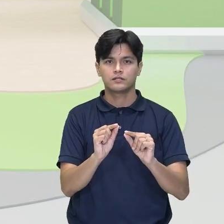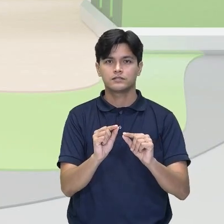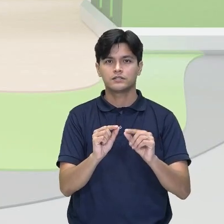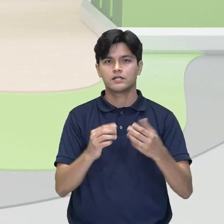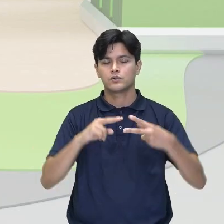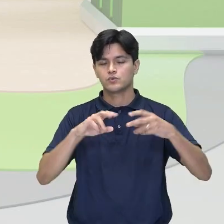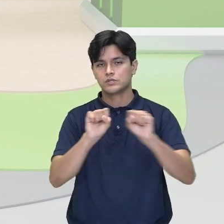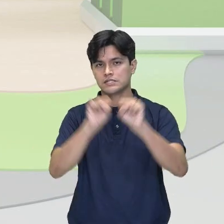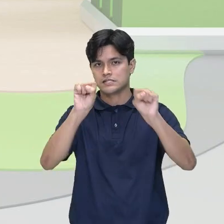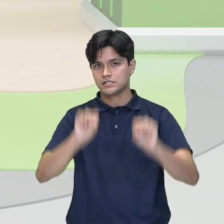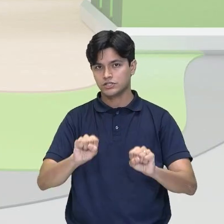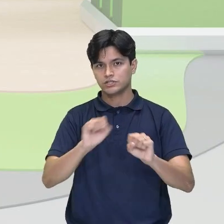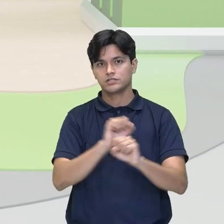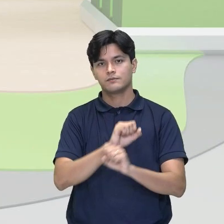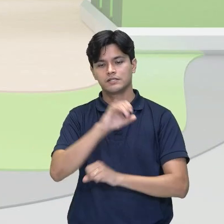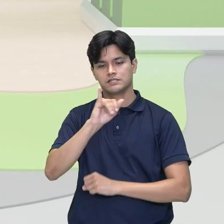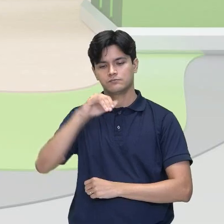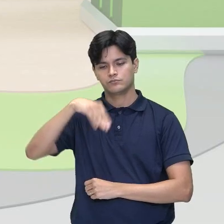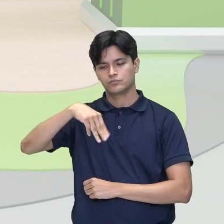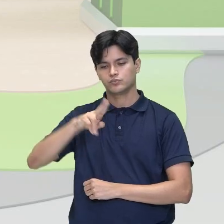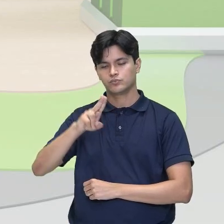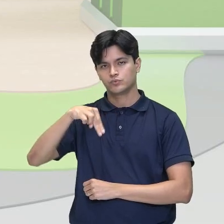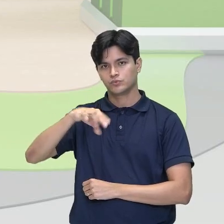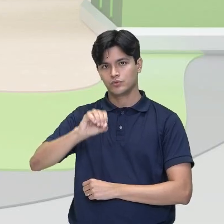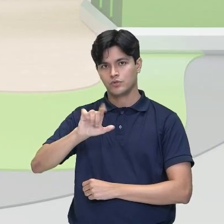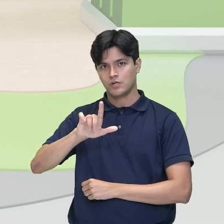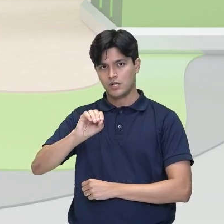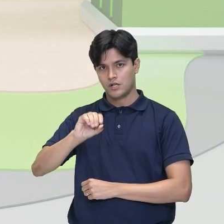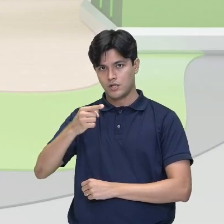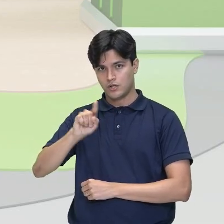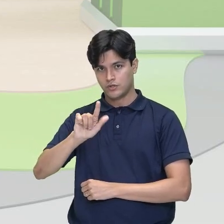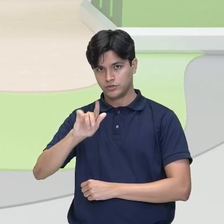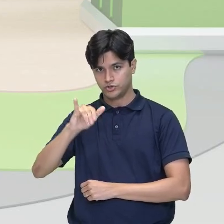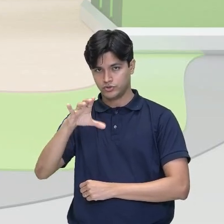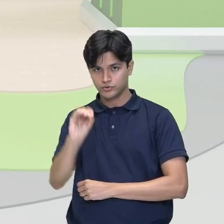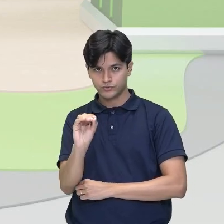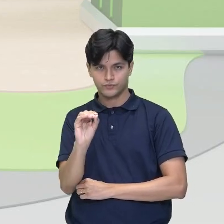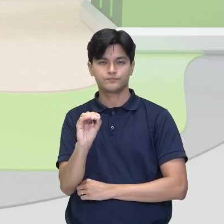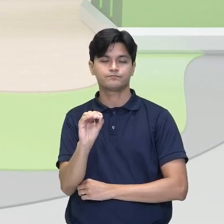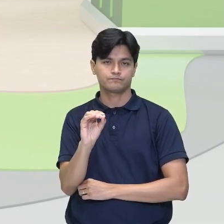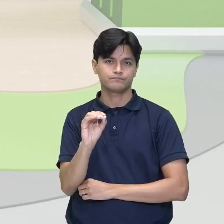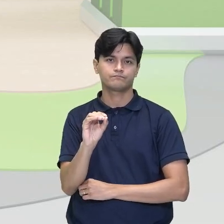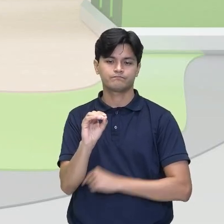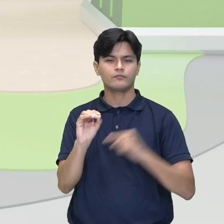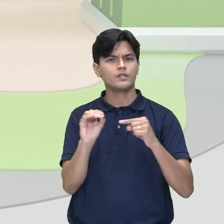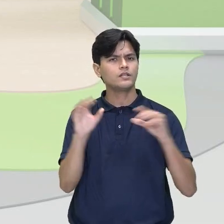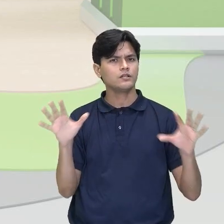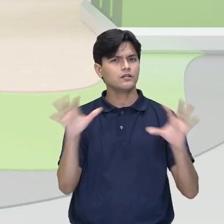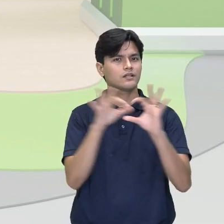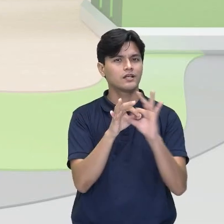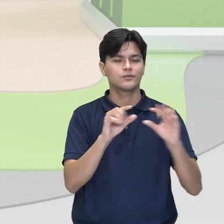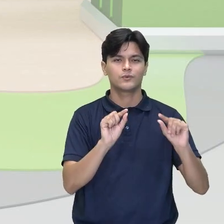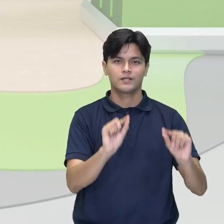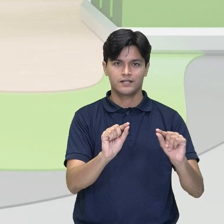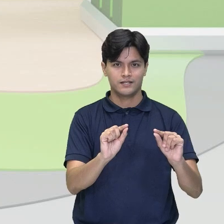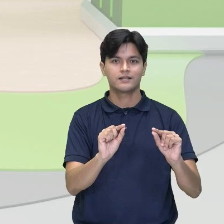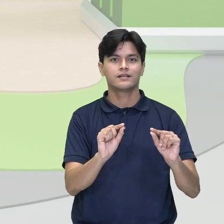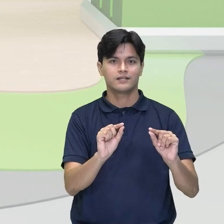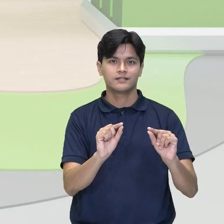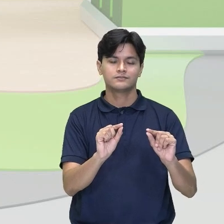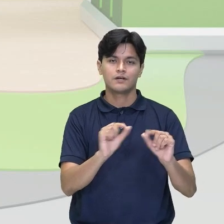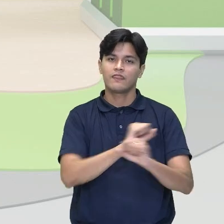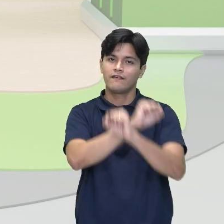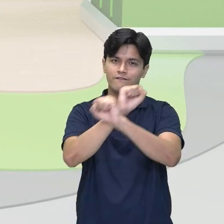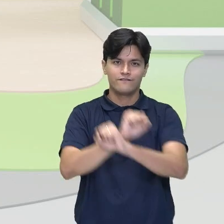seu sistema imunológico. E o nosso sistema imunológico está atrelado ao quê? A nossa